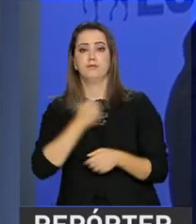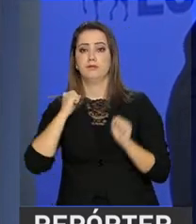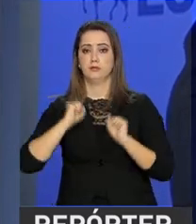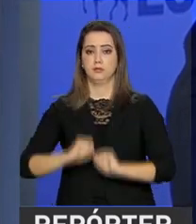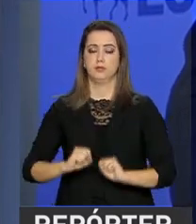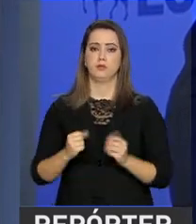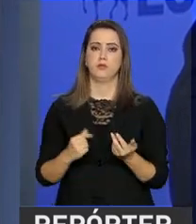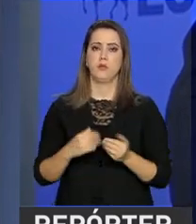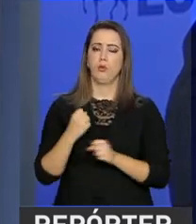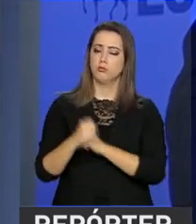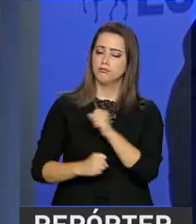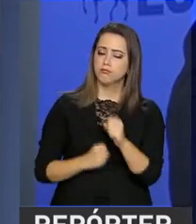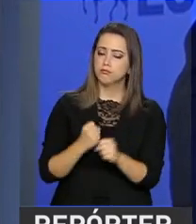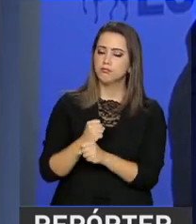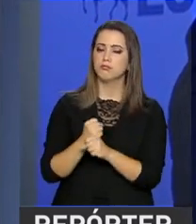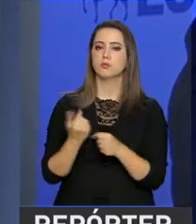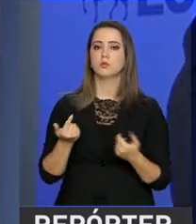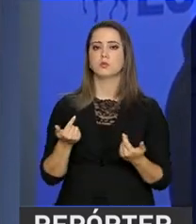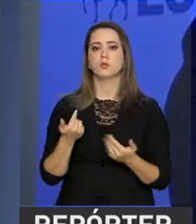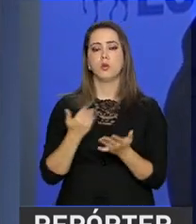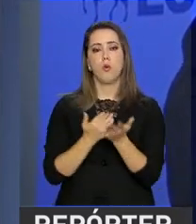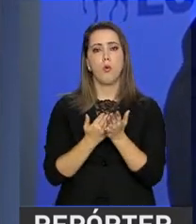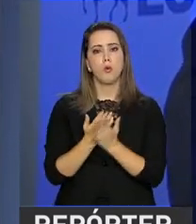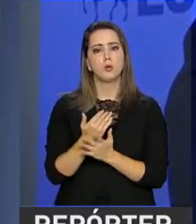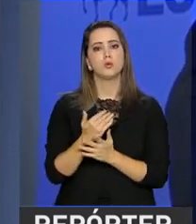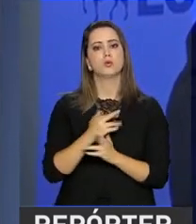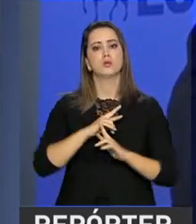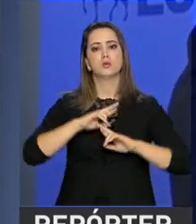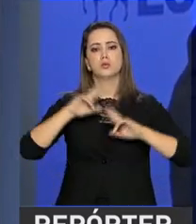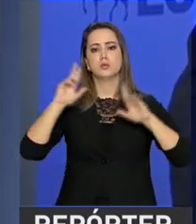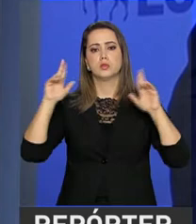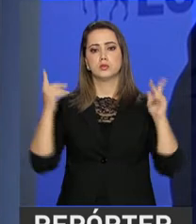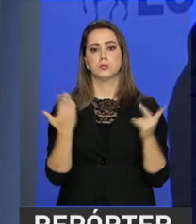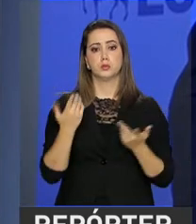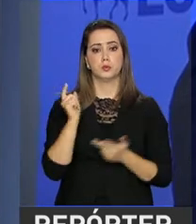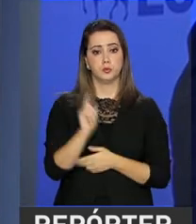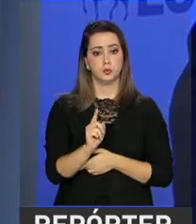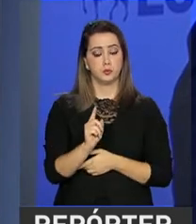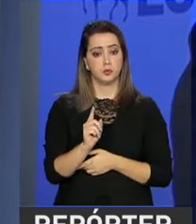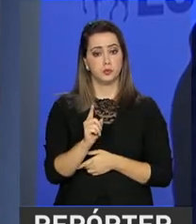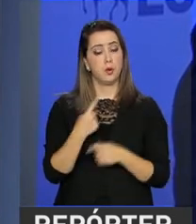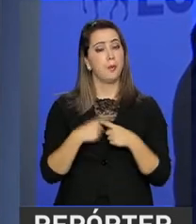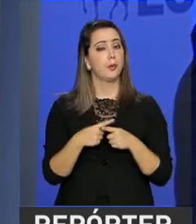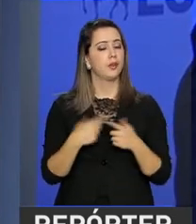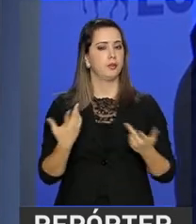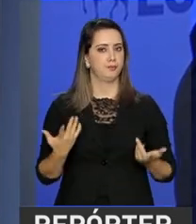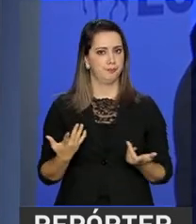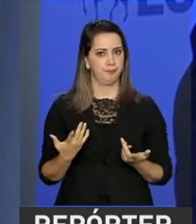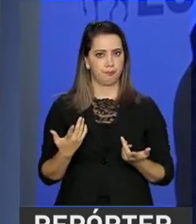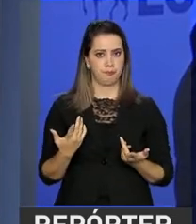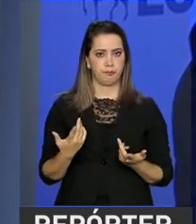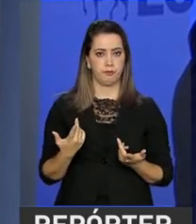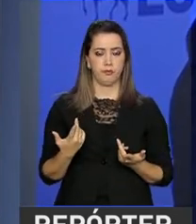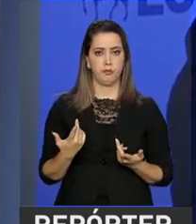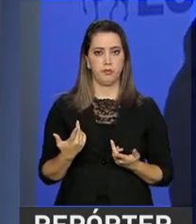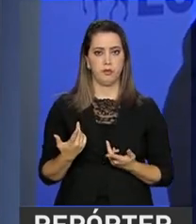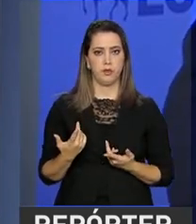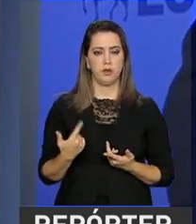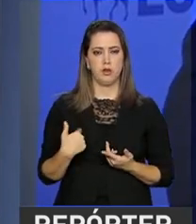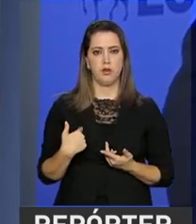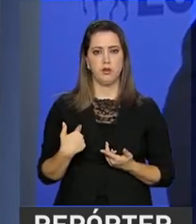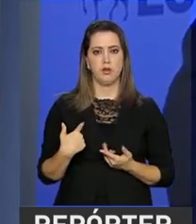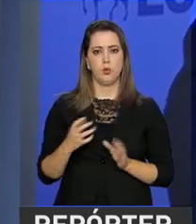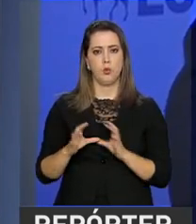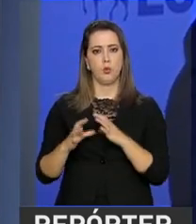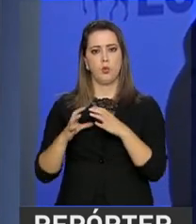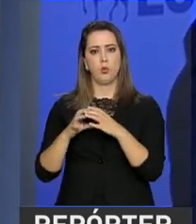ano que vem o início de um ciclo virtuoso porque é aaa a confiança